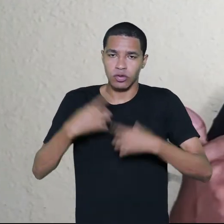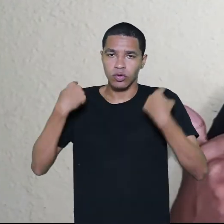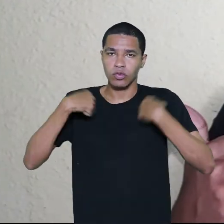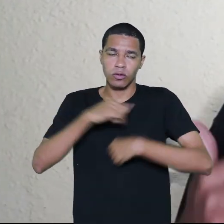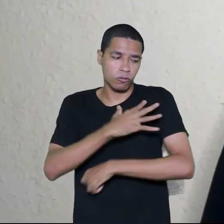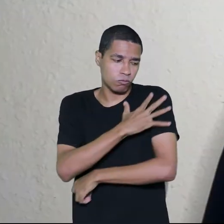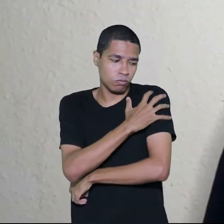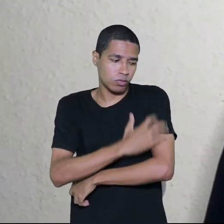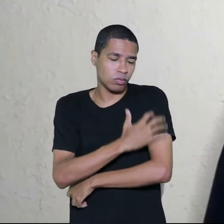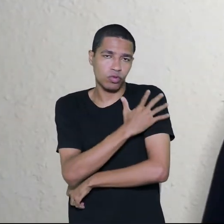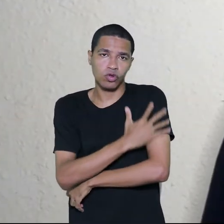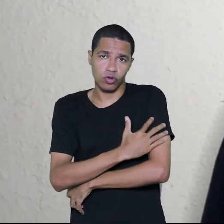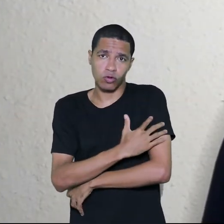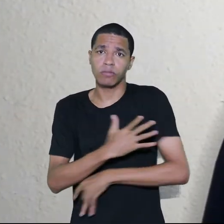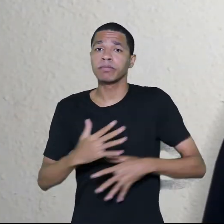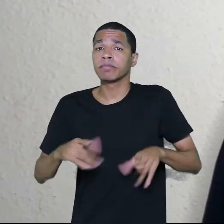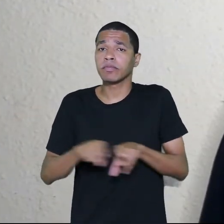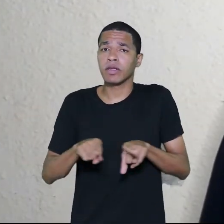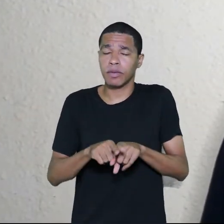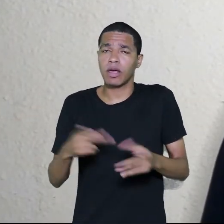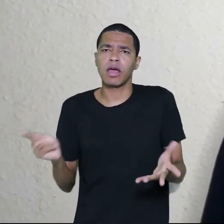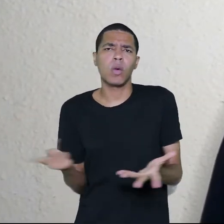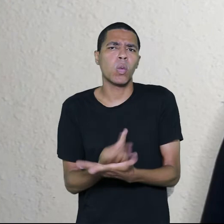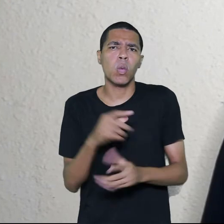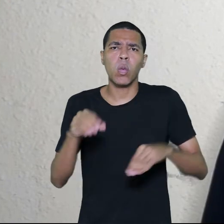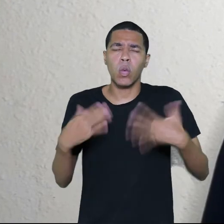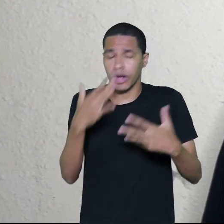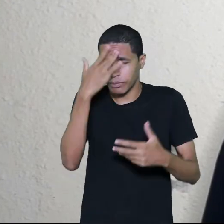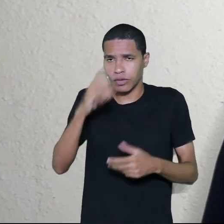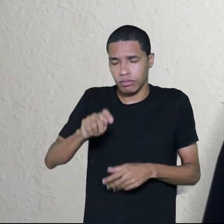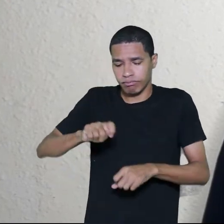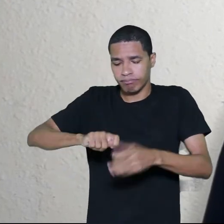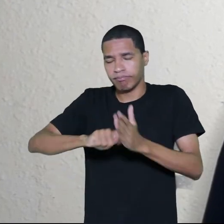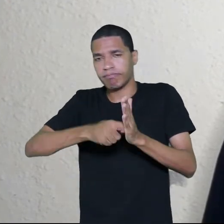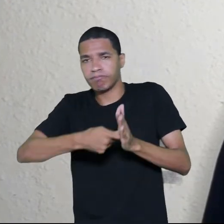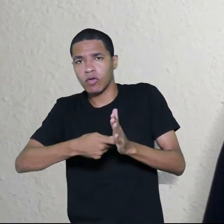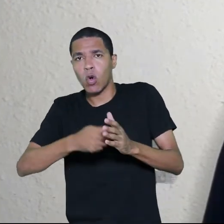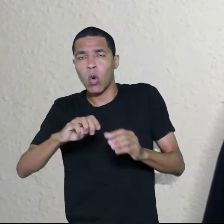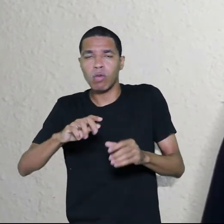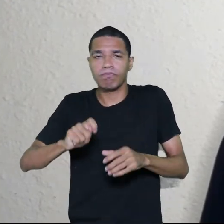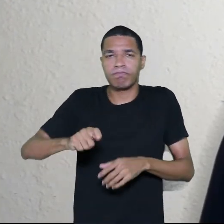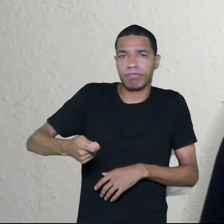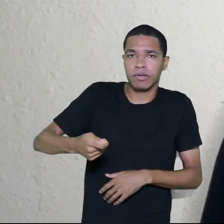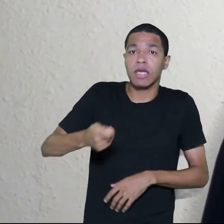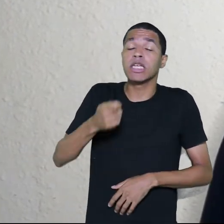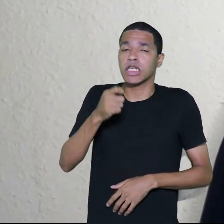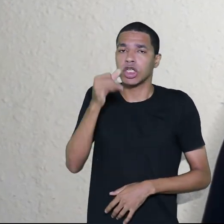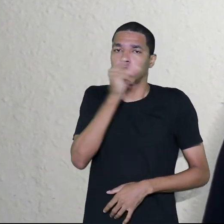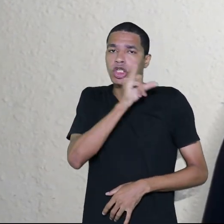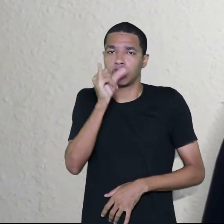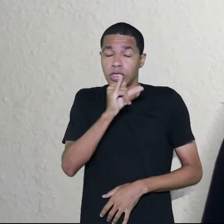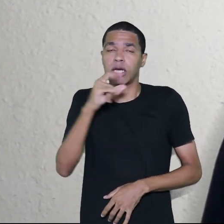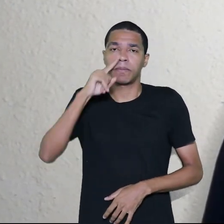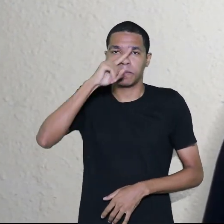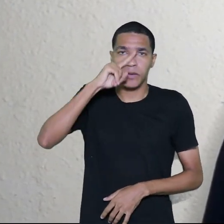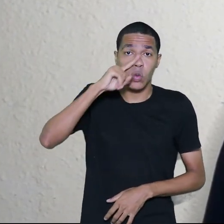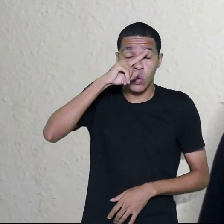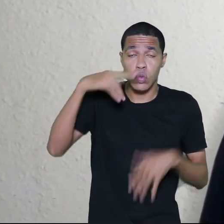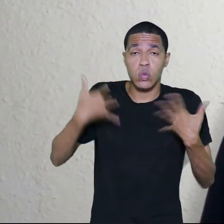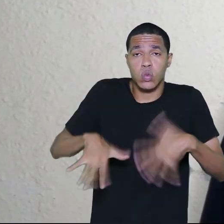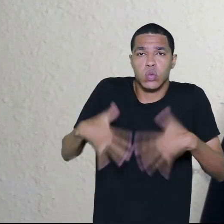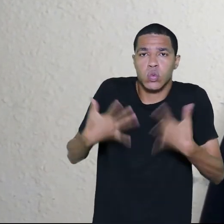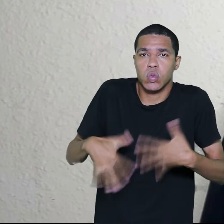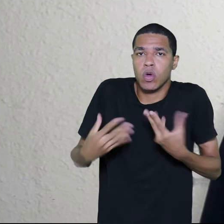contrações musculares. Ele ocorre geralmente quando você desliga ou liga algum equipamento elétrico. Ele é extremamente